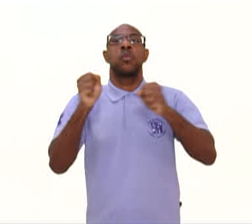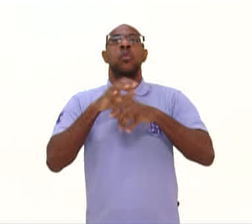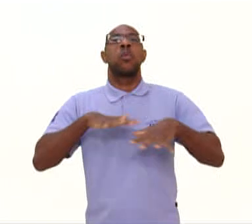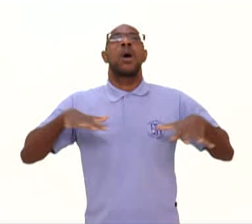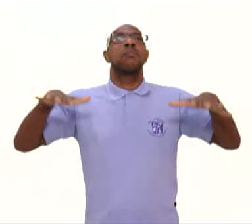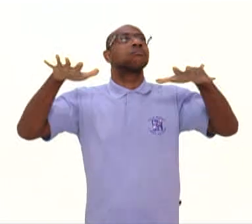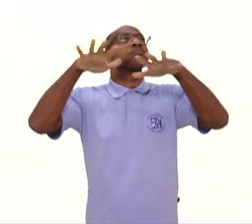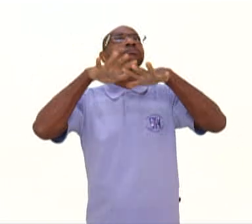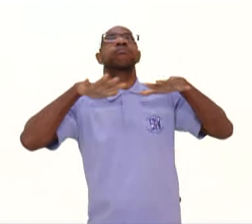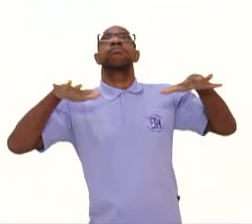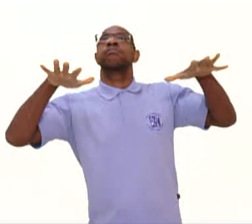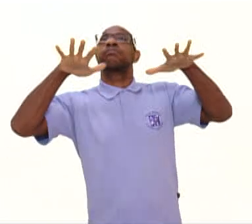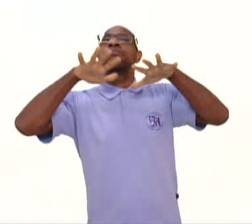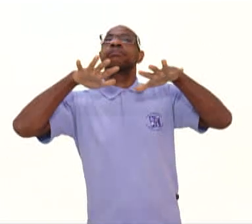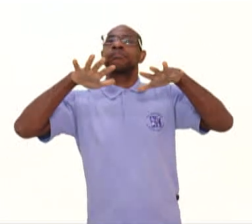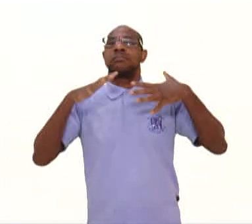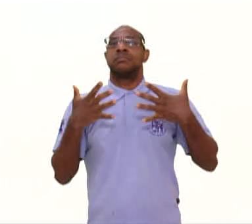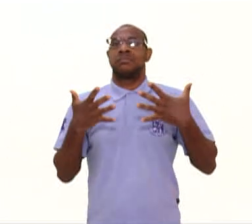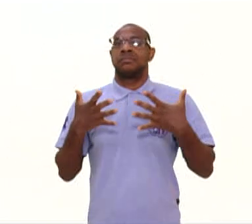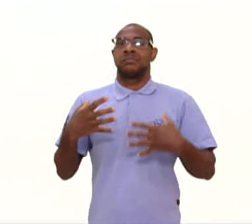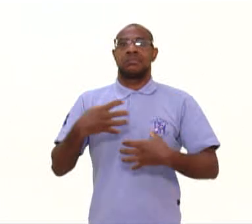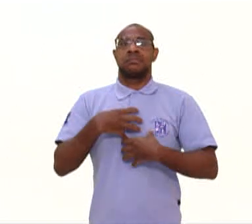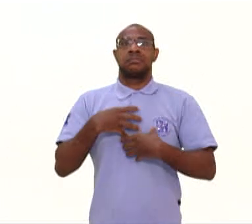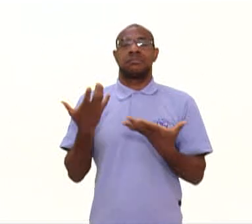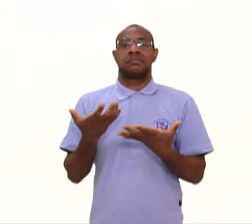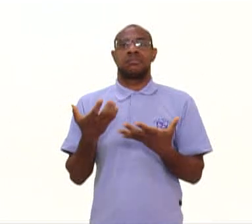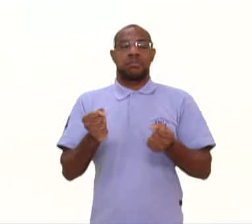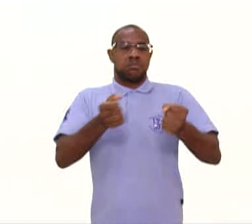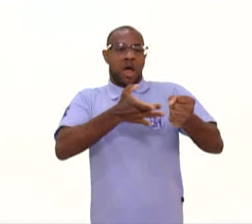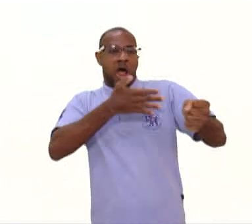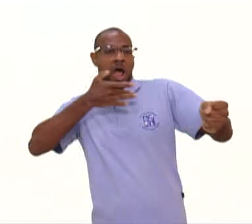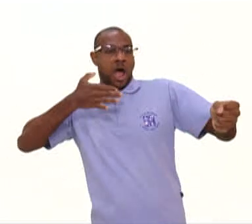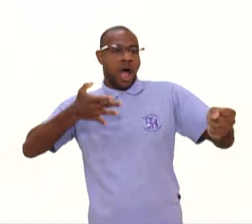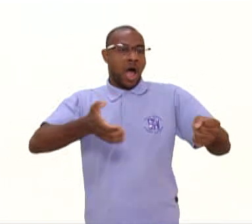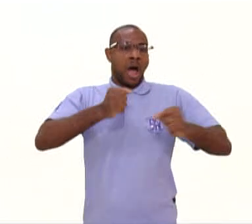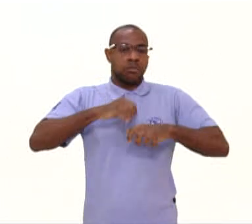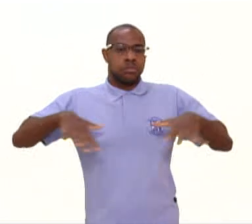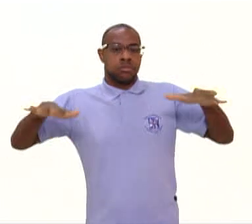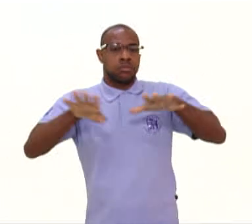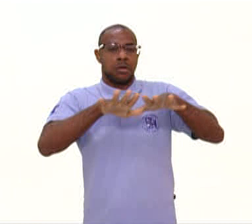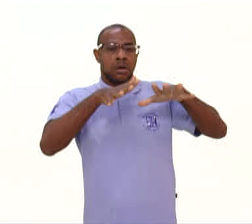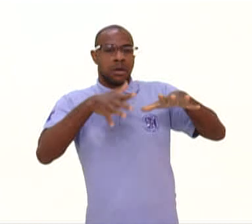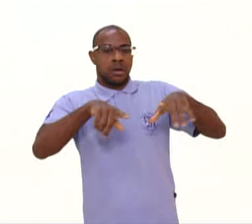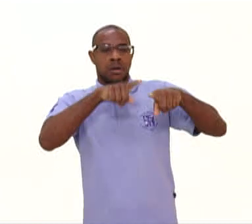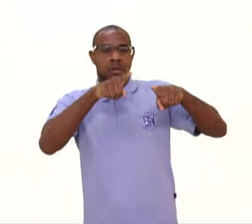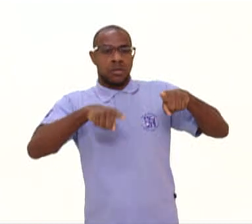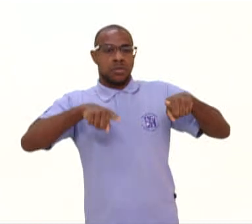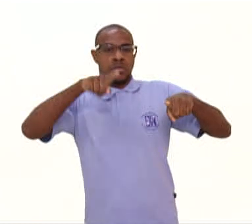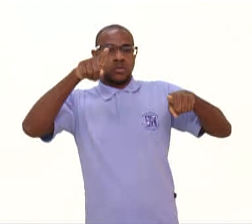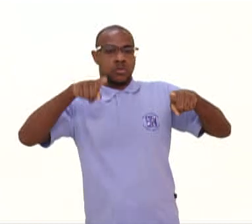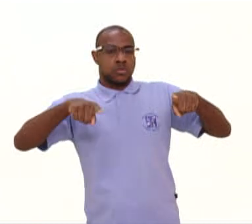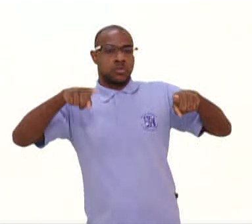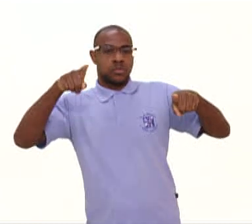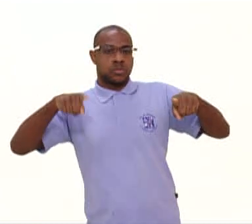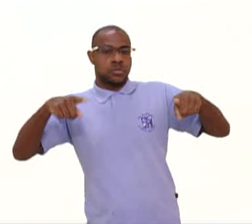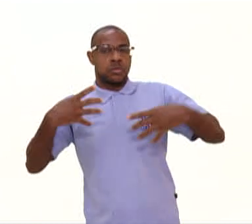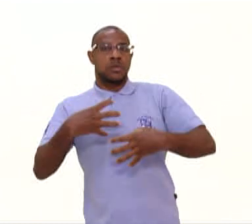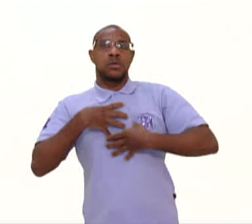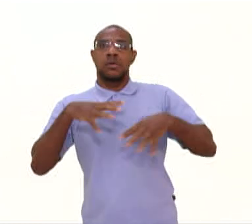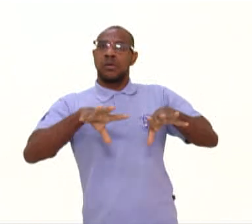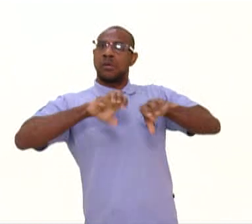vamos fazer com que esse cara acabe se movimentando. E aí você tem um aspecto sonoro que você acaba percebendo. Ali,